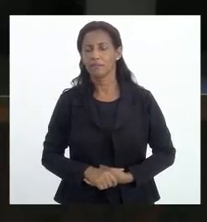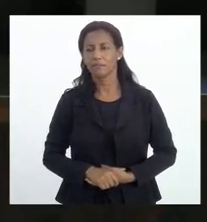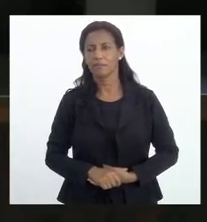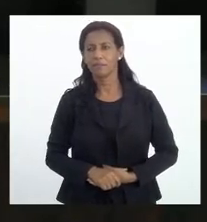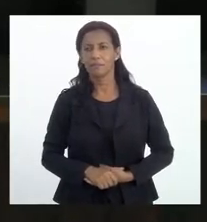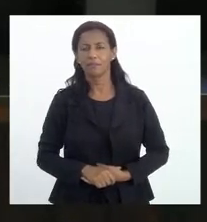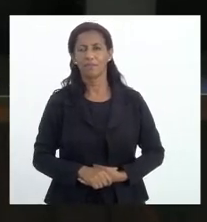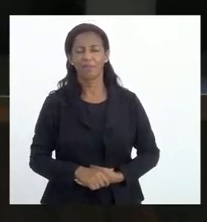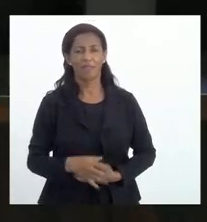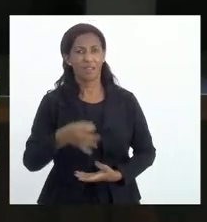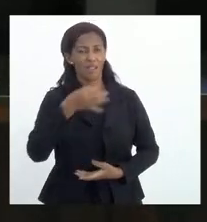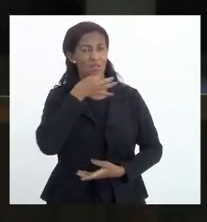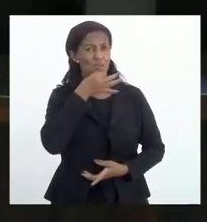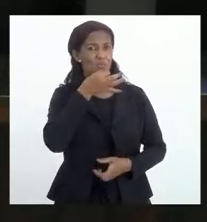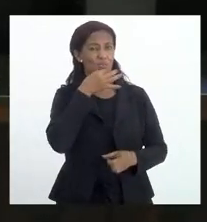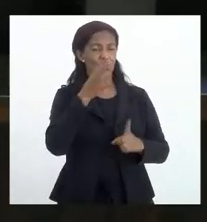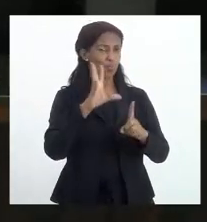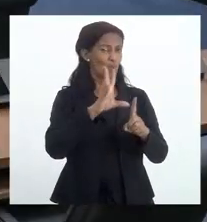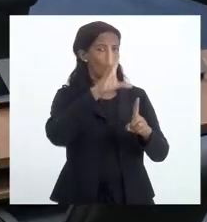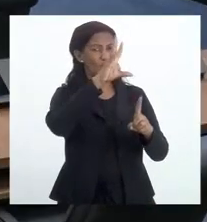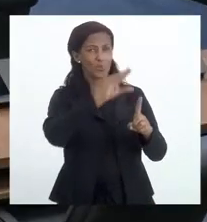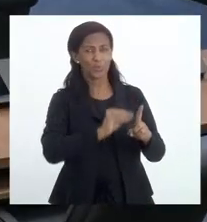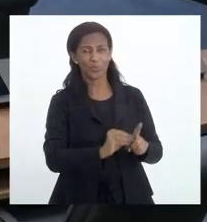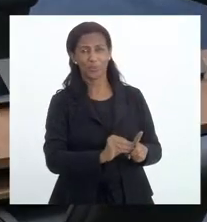Olha, tem um som aberto aí.